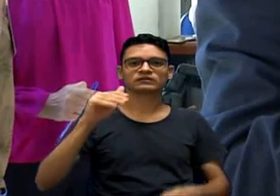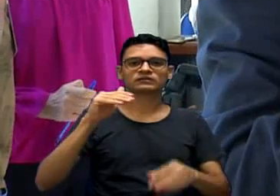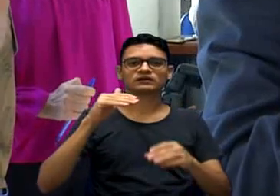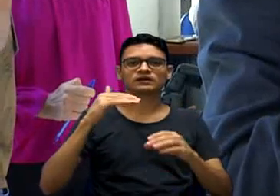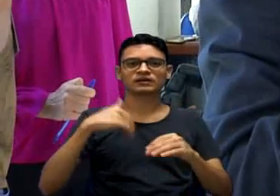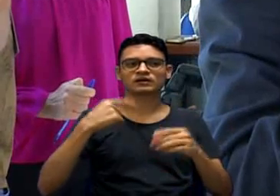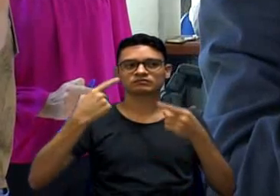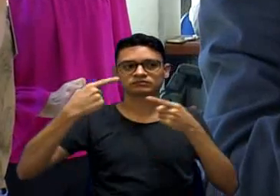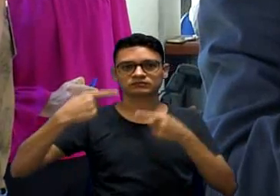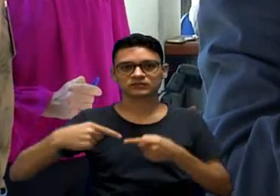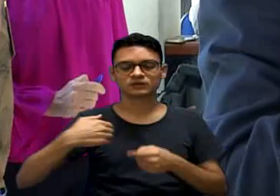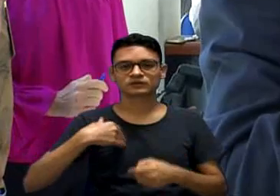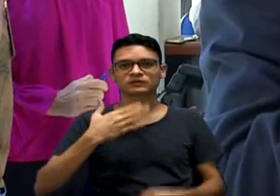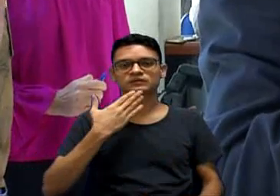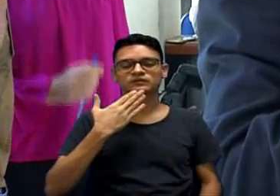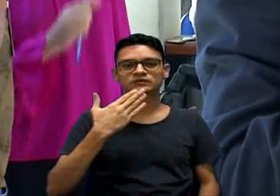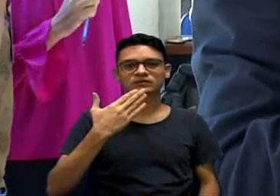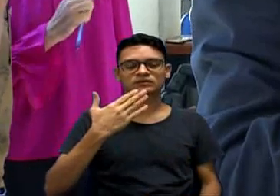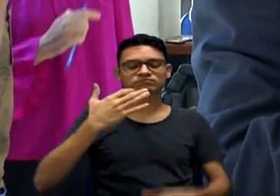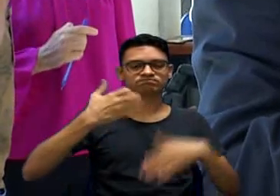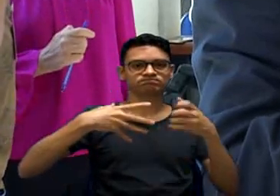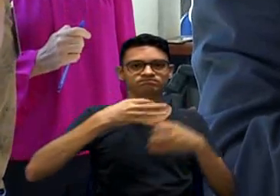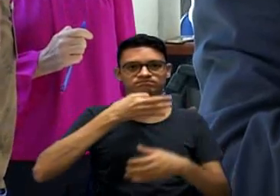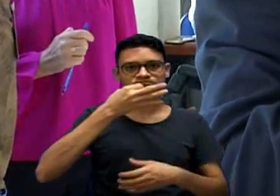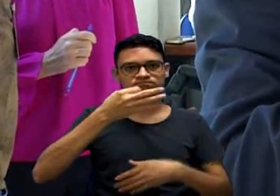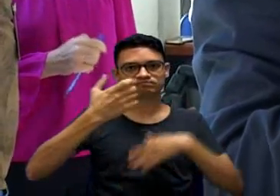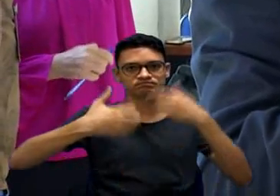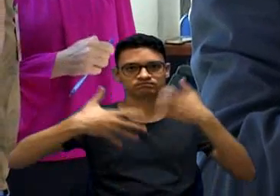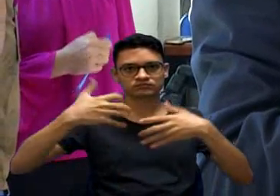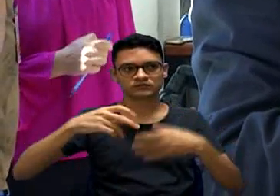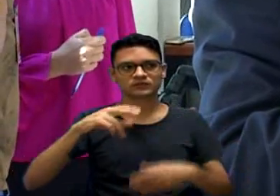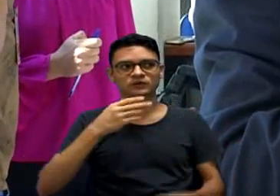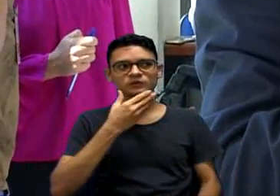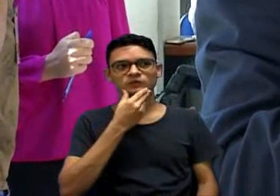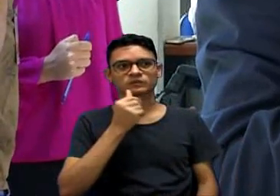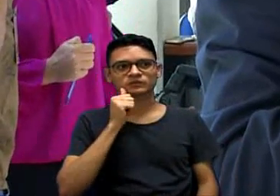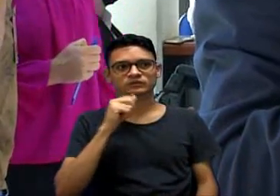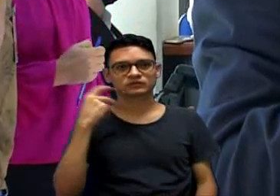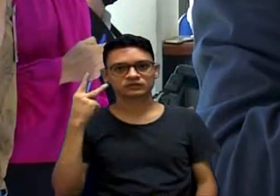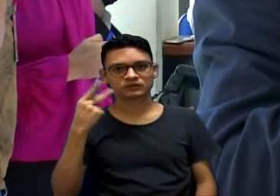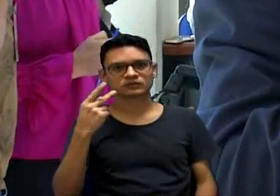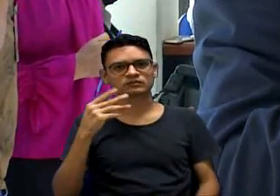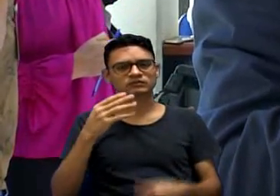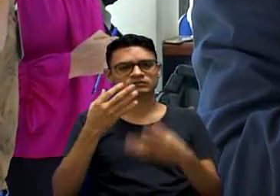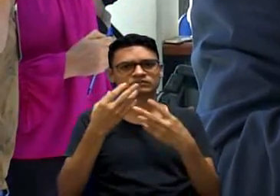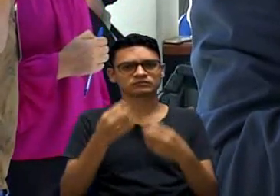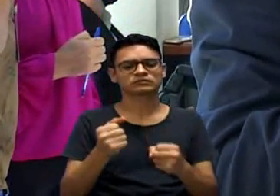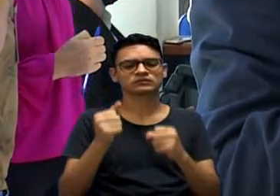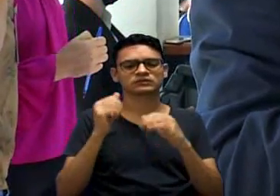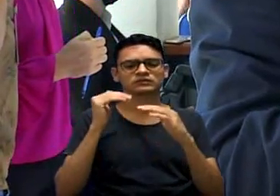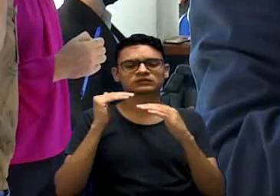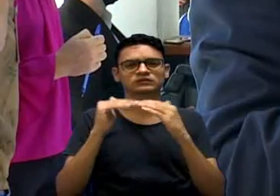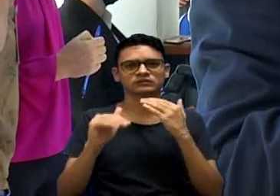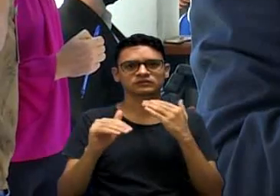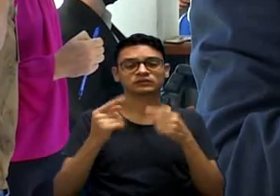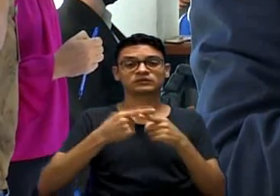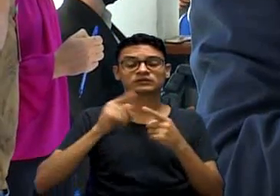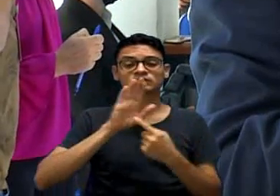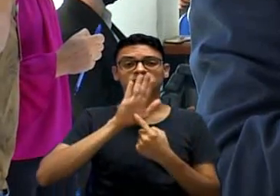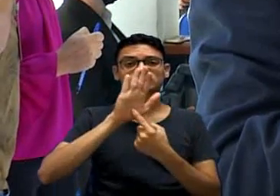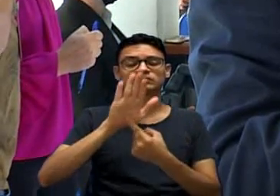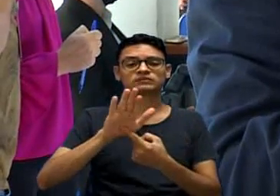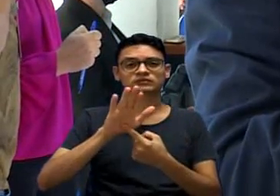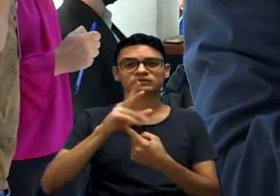então, que só que eu gostaria de dizer que os vereadores e vereadoras pudessem acatar o veto, porque, na verdade, a indicação